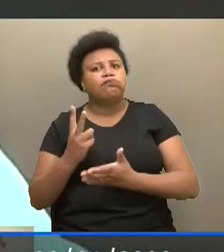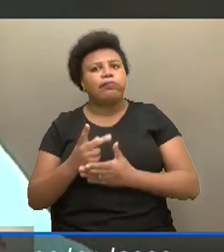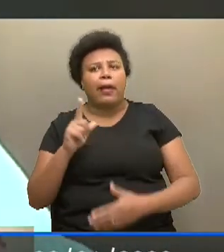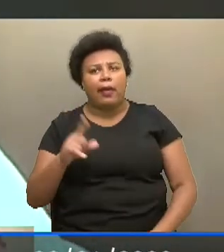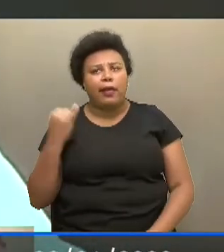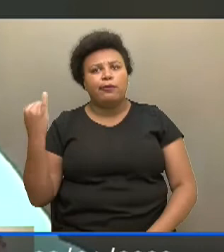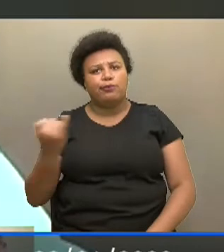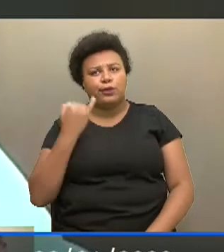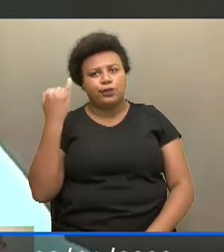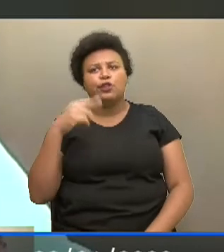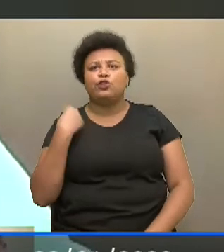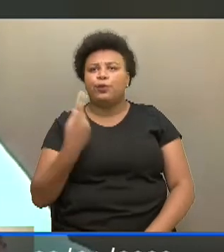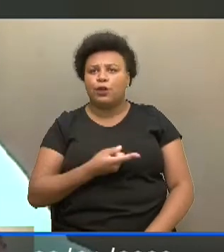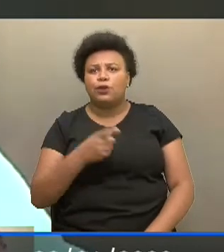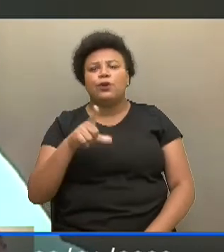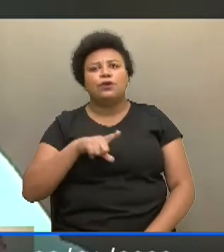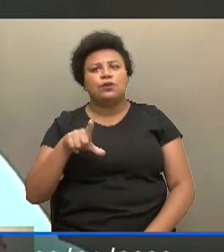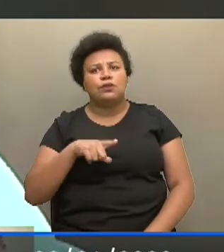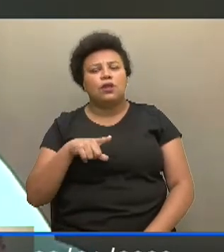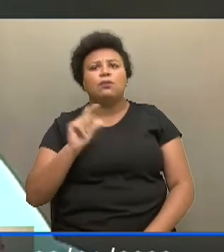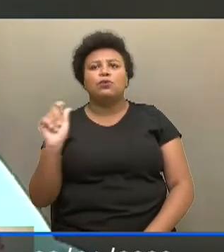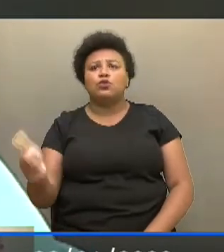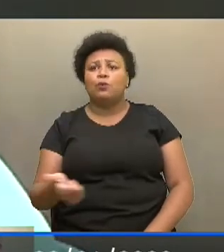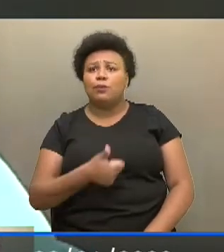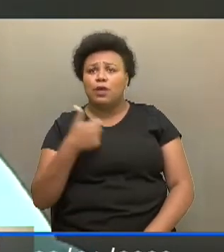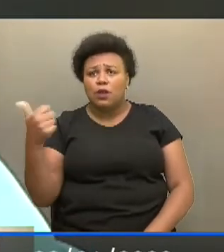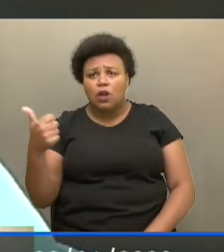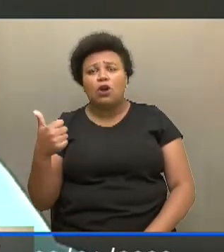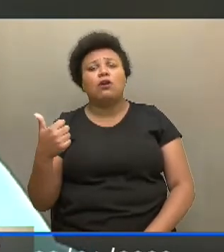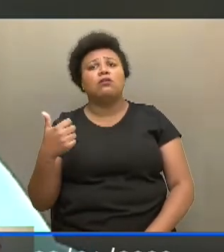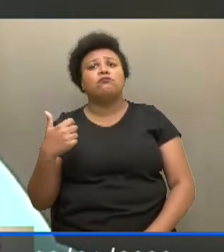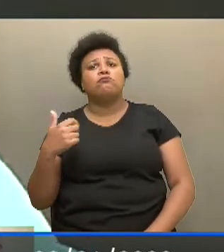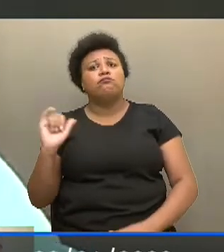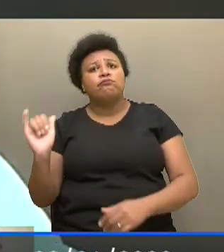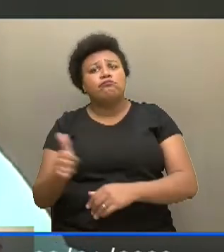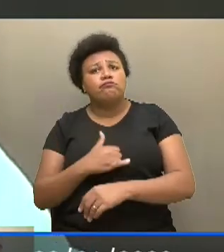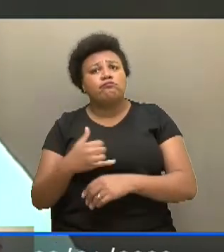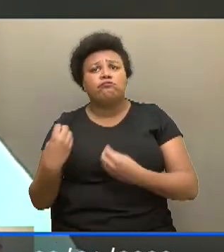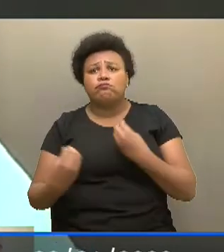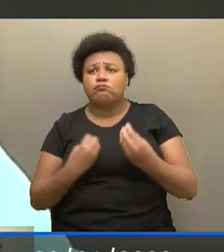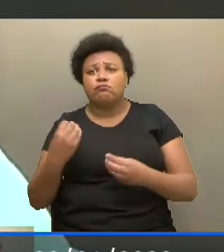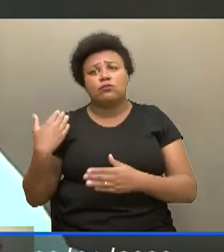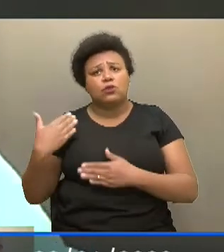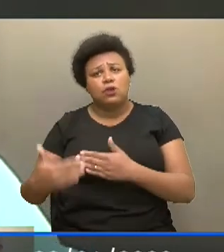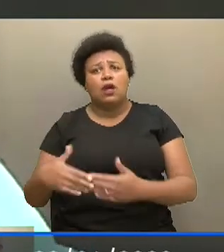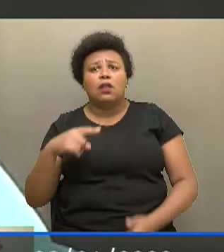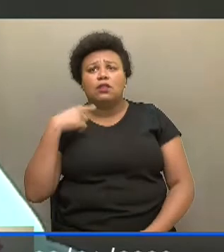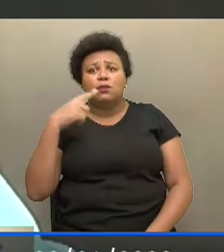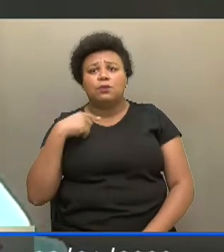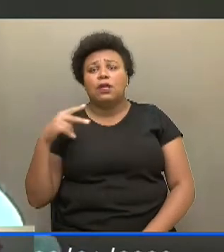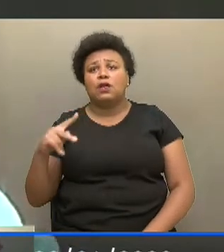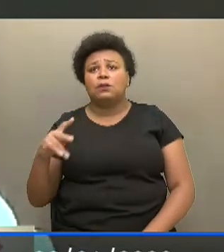fundamental para que a gente tenha, né, o melhor desfecho possível desse processo. Deputado Pepe Vargas.